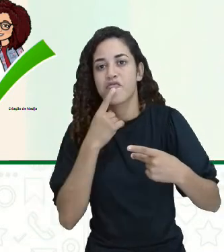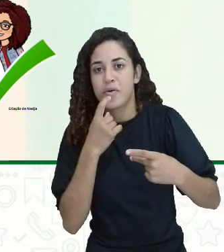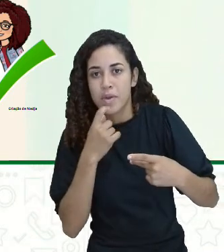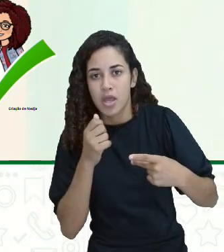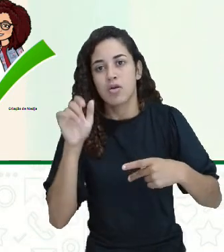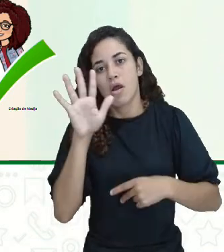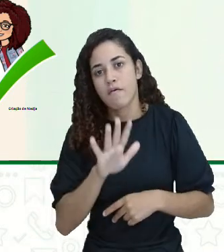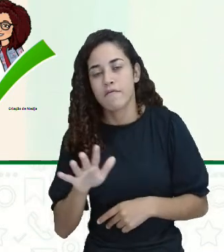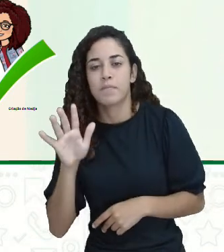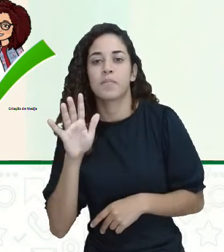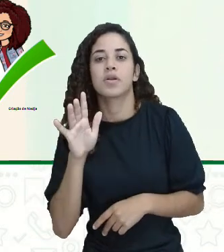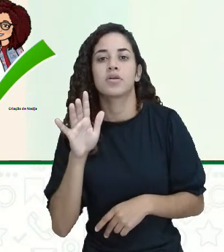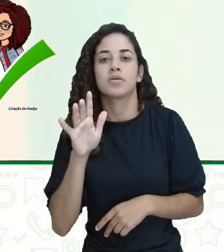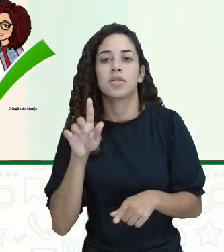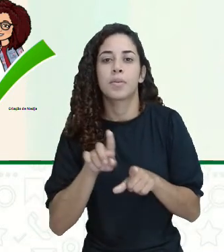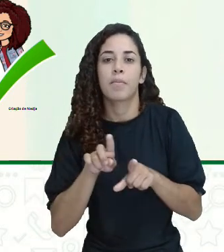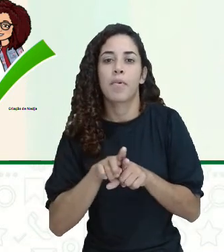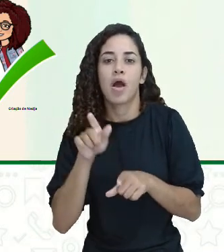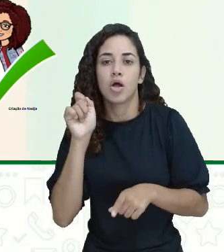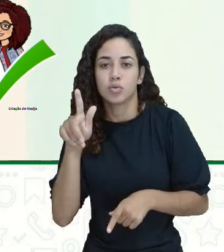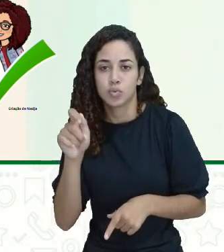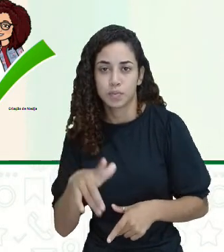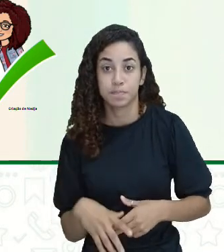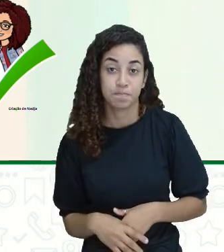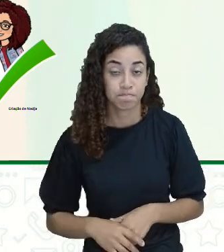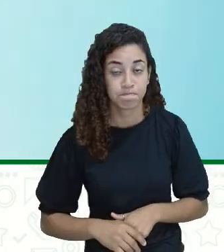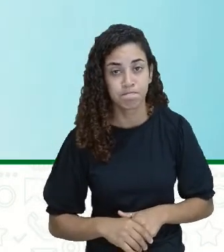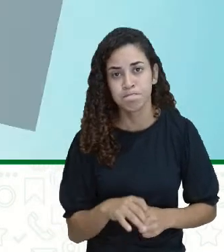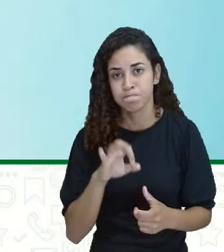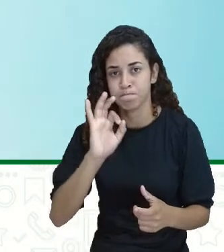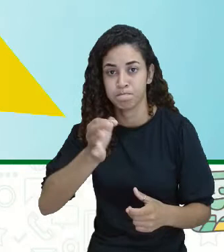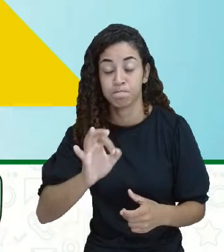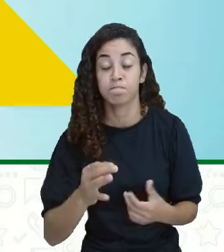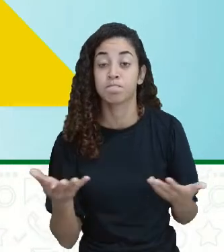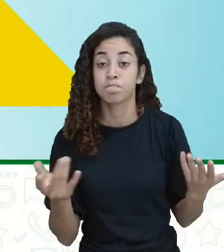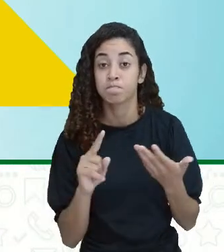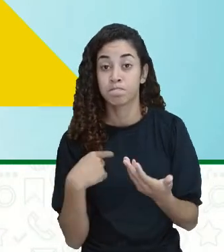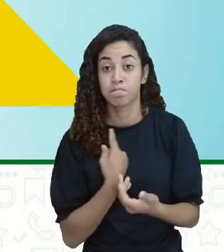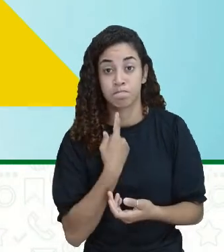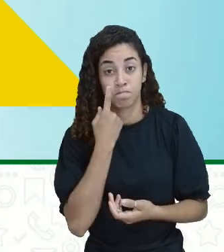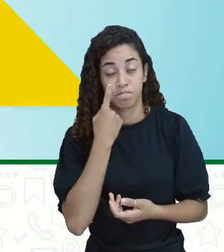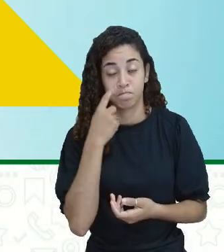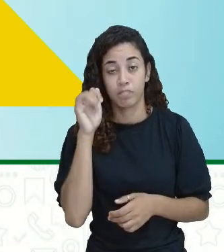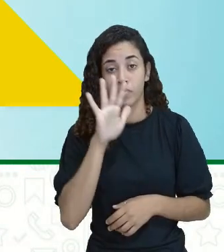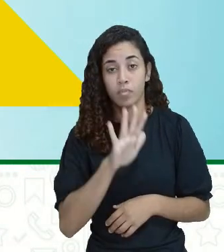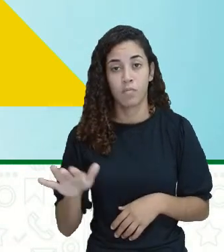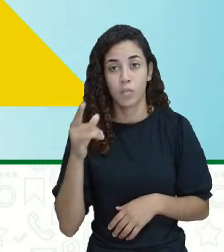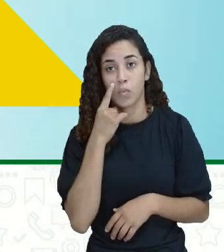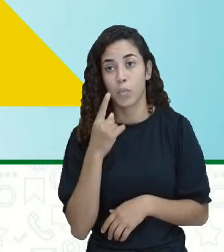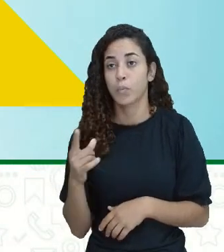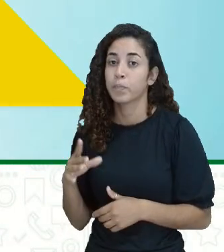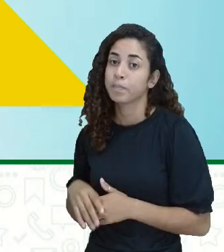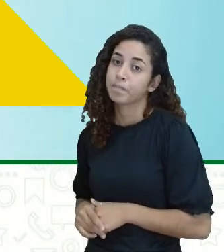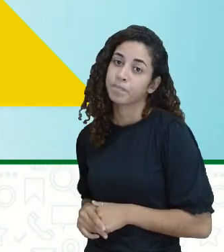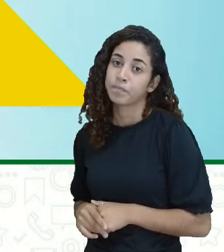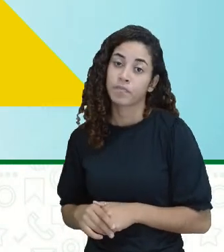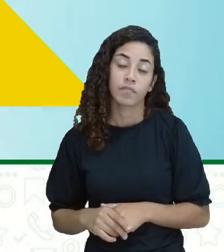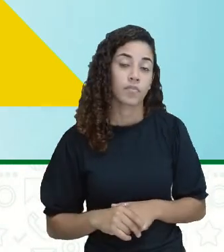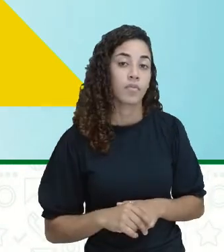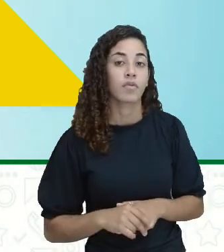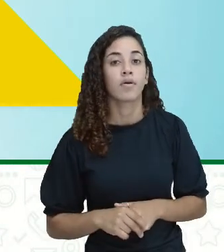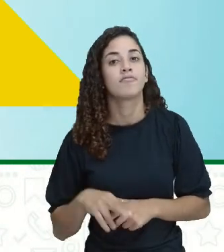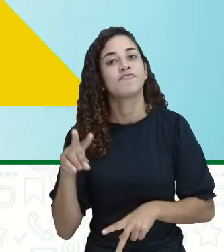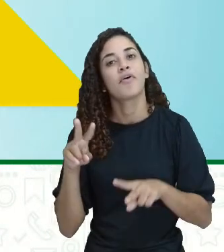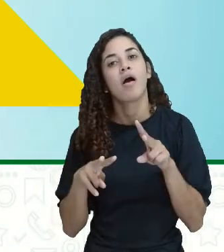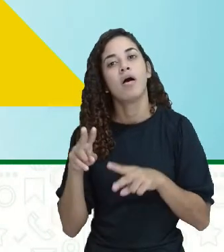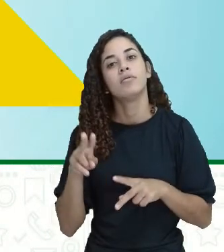vermelho e do retângulo azul, certo? E aí nós vamos ver agora essas figuras aí. Olha, observe as figuras